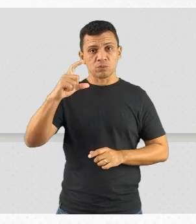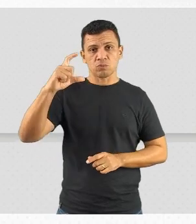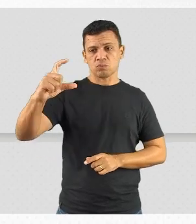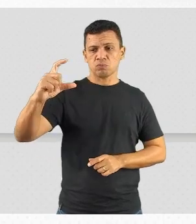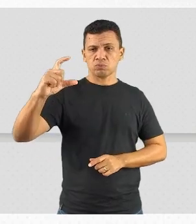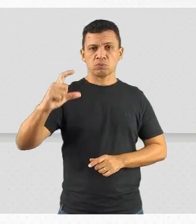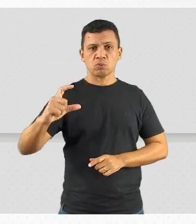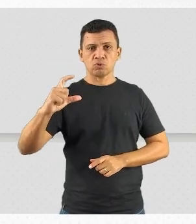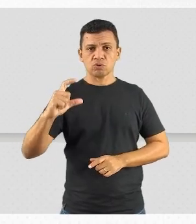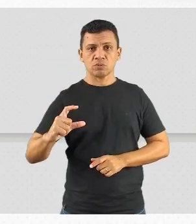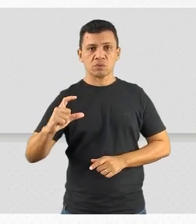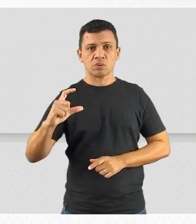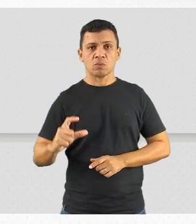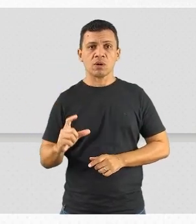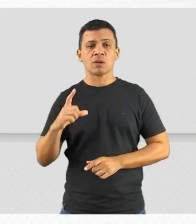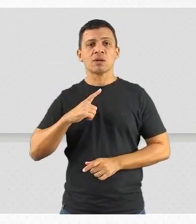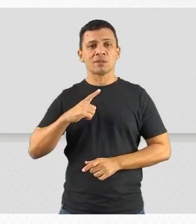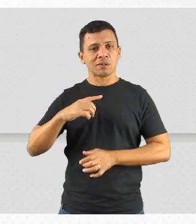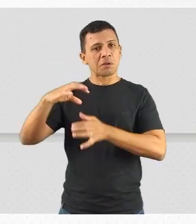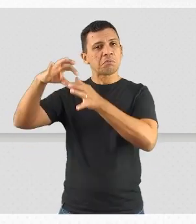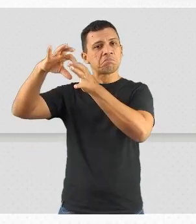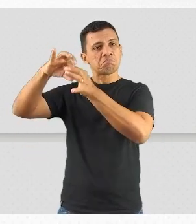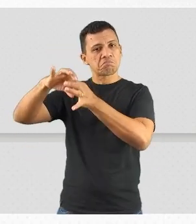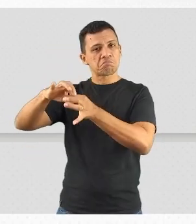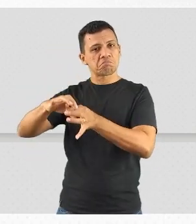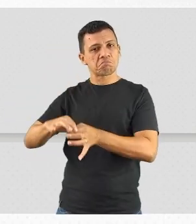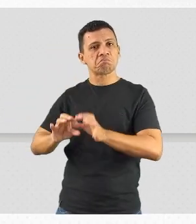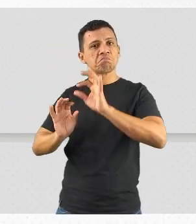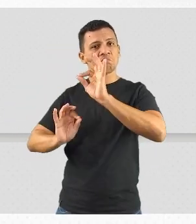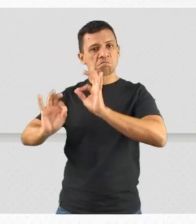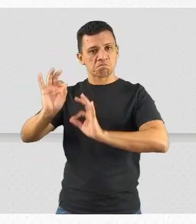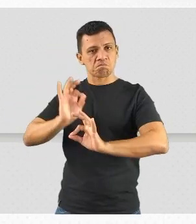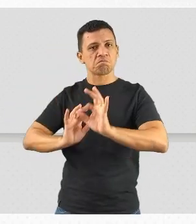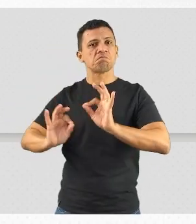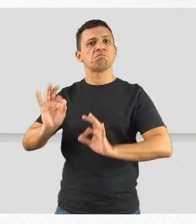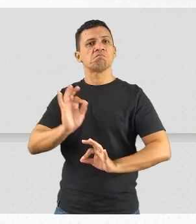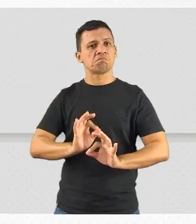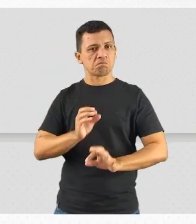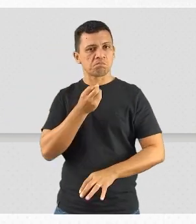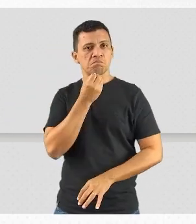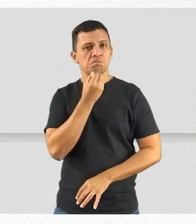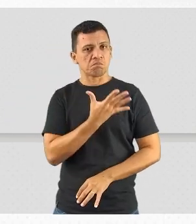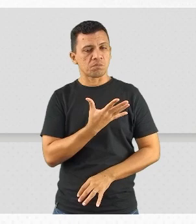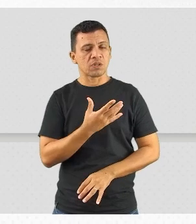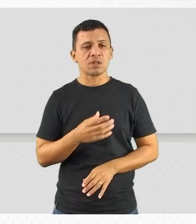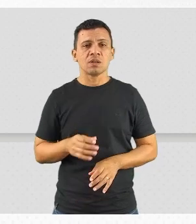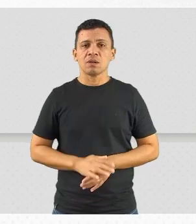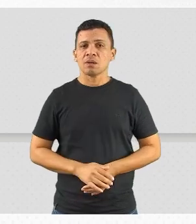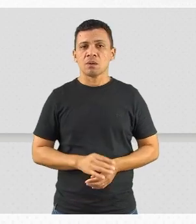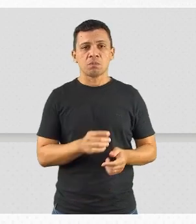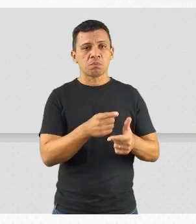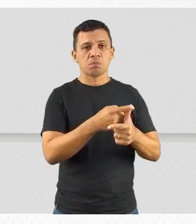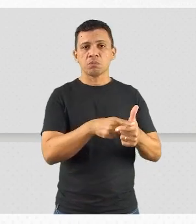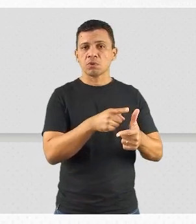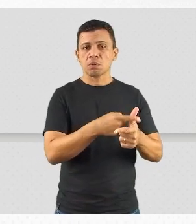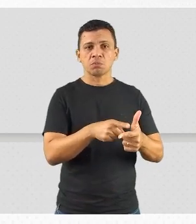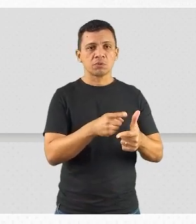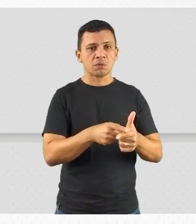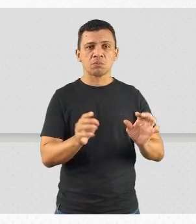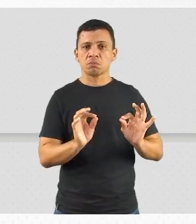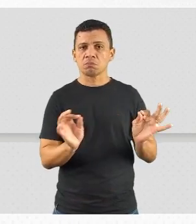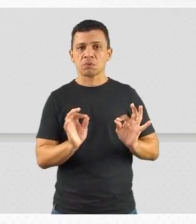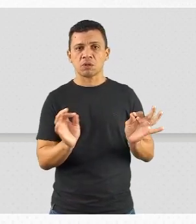parágrafo e eles estão com uma harmonia bem elaborada, eles estão bem coerentes e não tem problema de